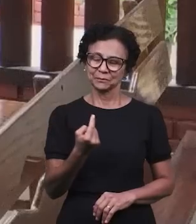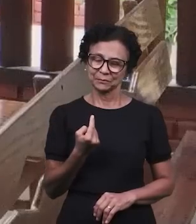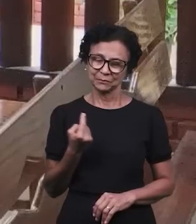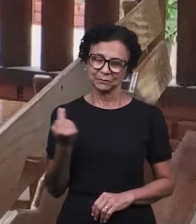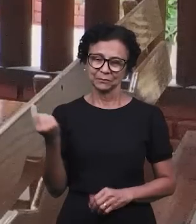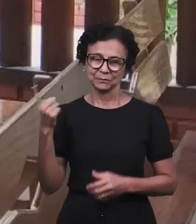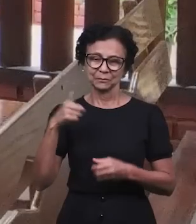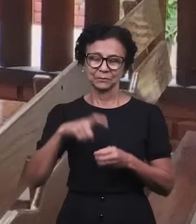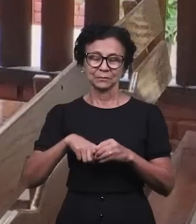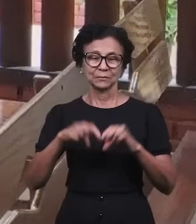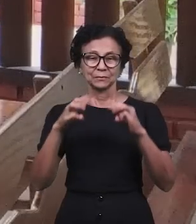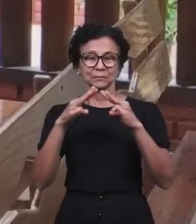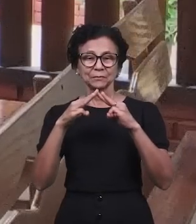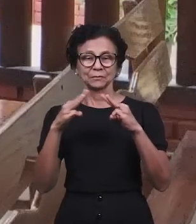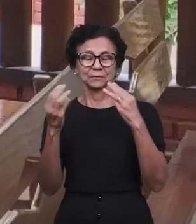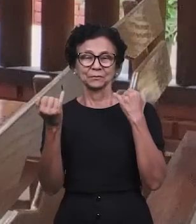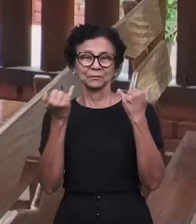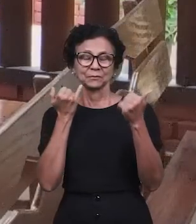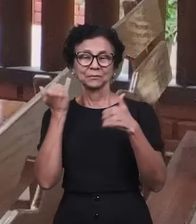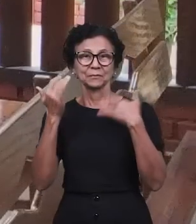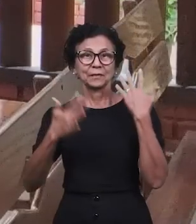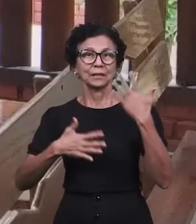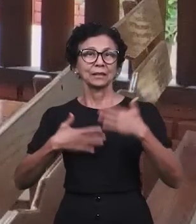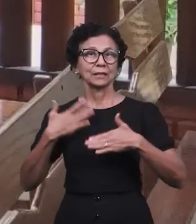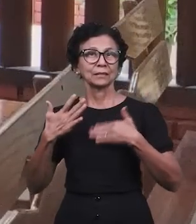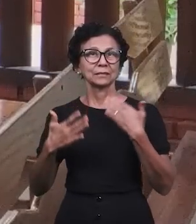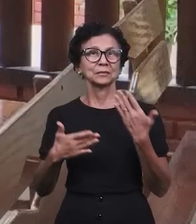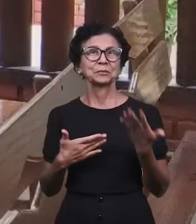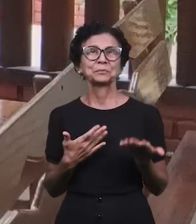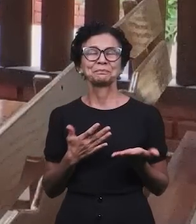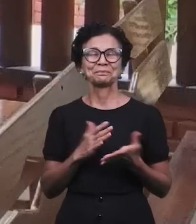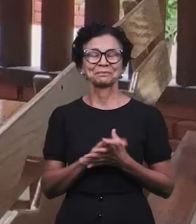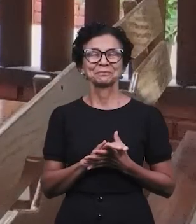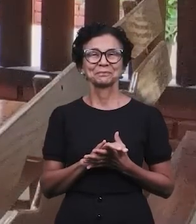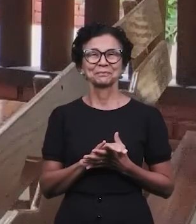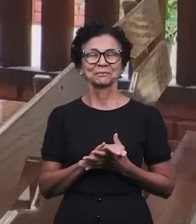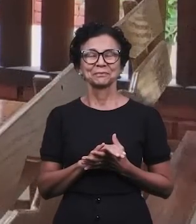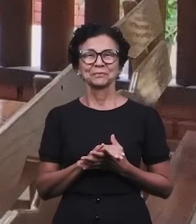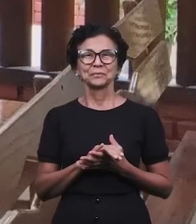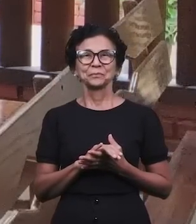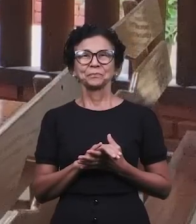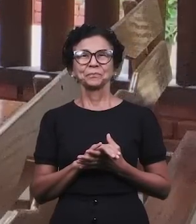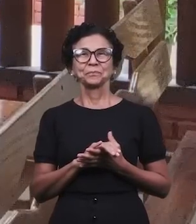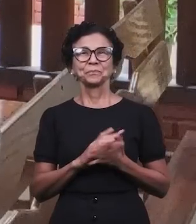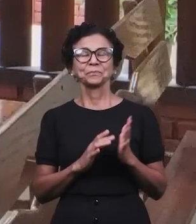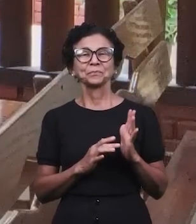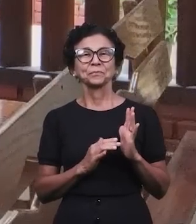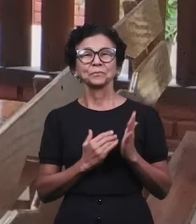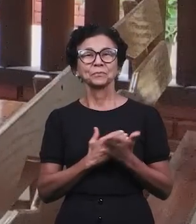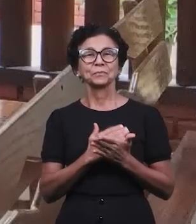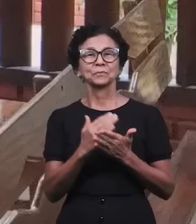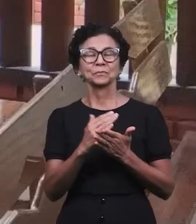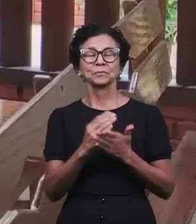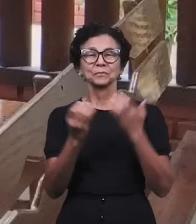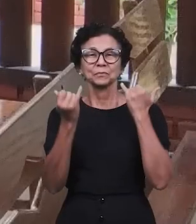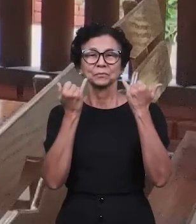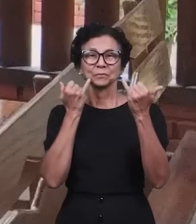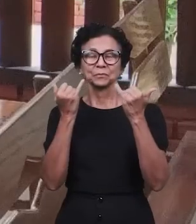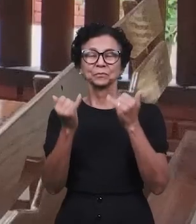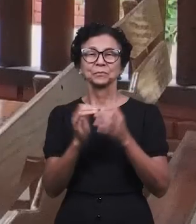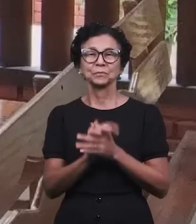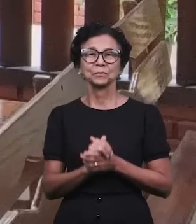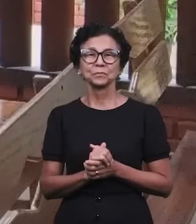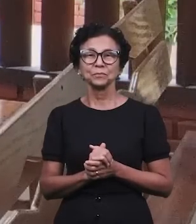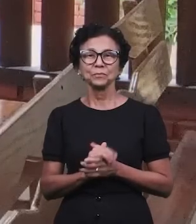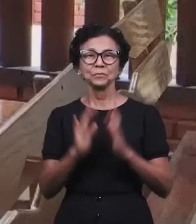volta aqui no Manaim News com muita alegria e começaremos essa matéria falando do Evangelho Sem Fronteiras,